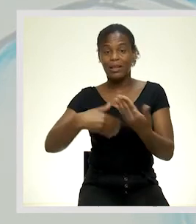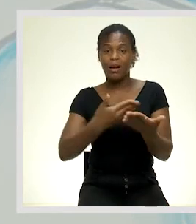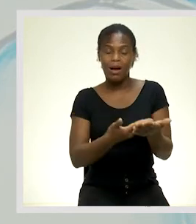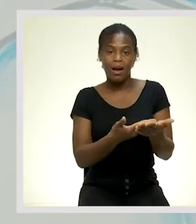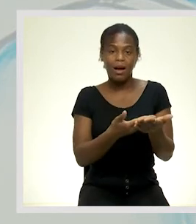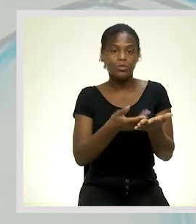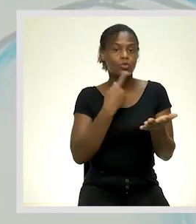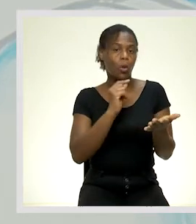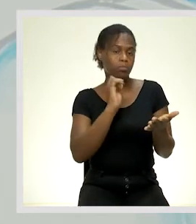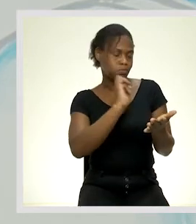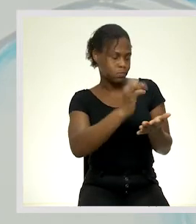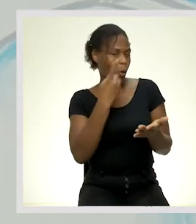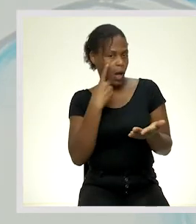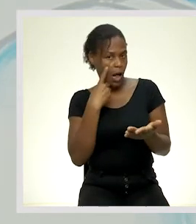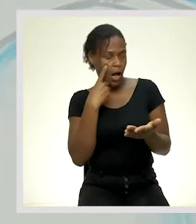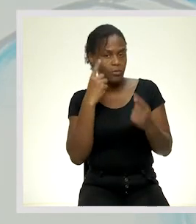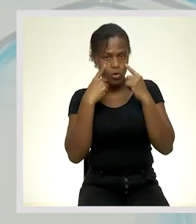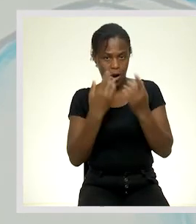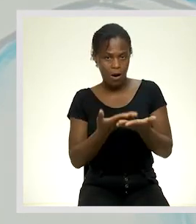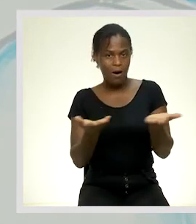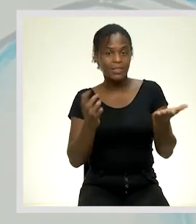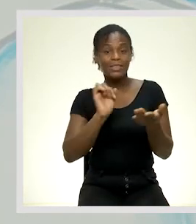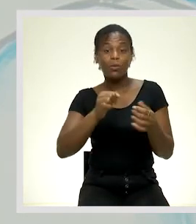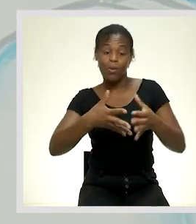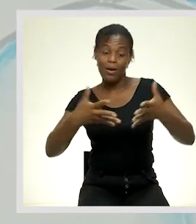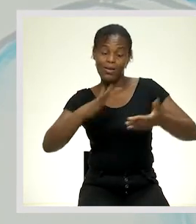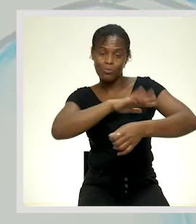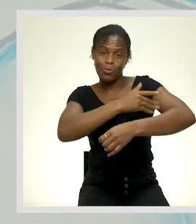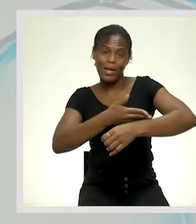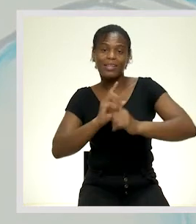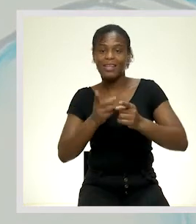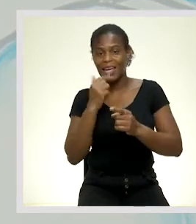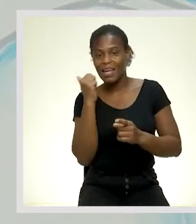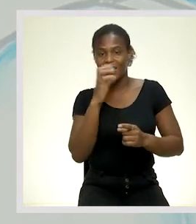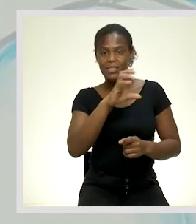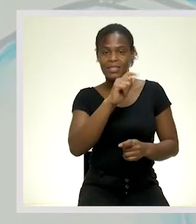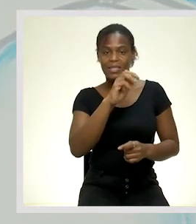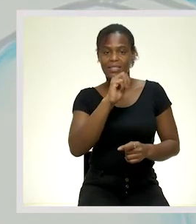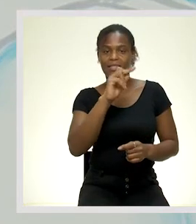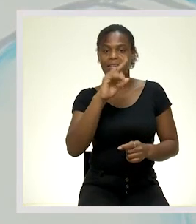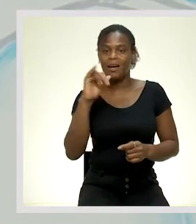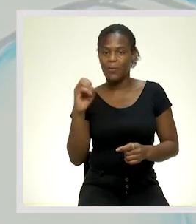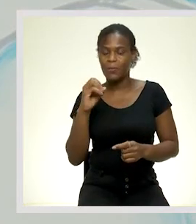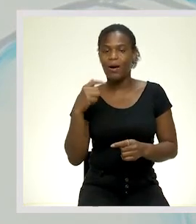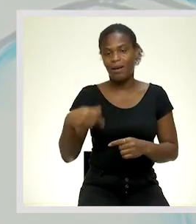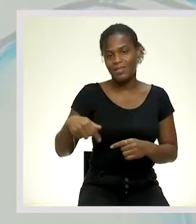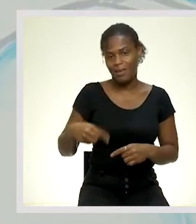notoriedade e a revelar, de facto, o grande poeta que era o Cesáreo Verde.